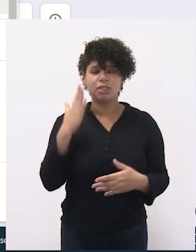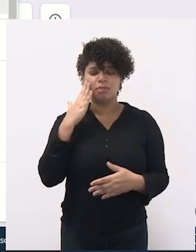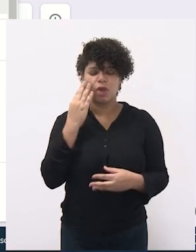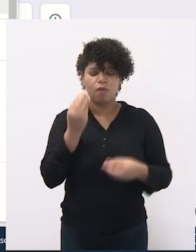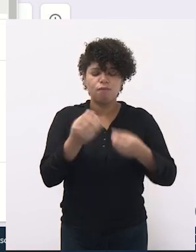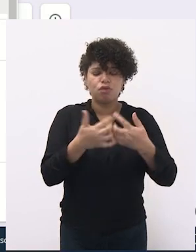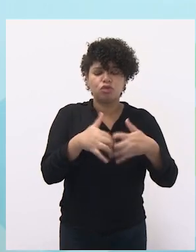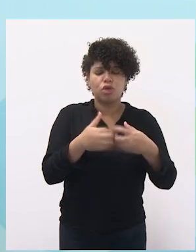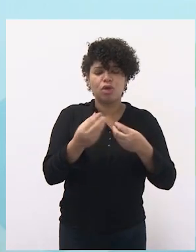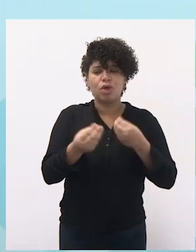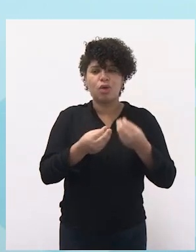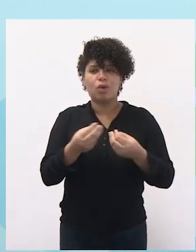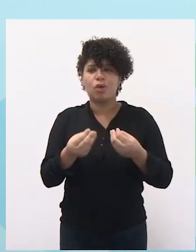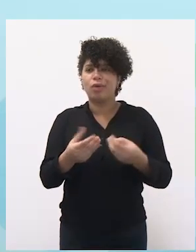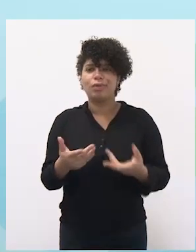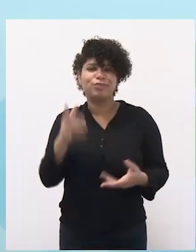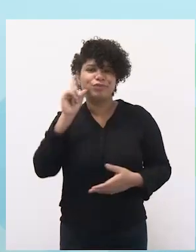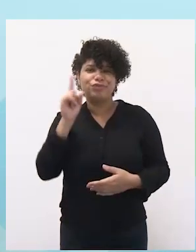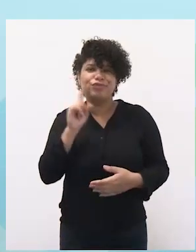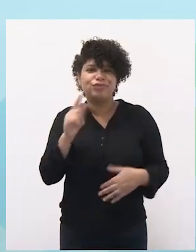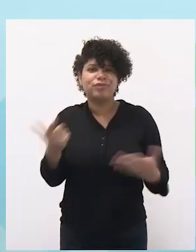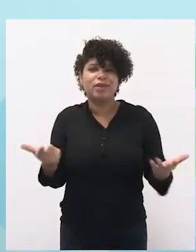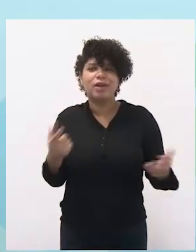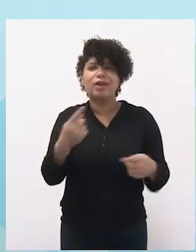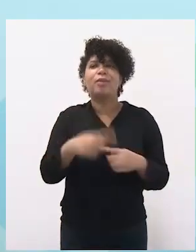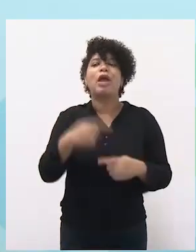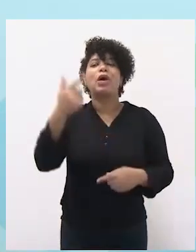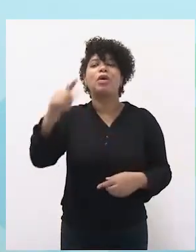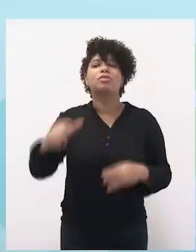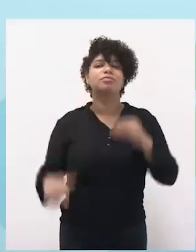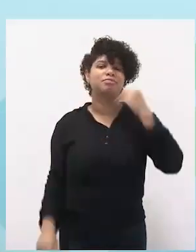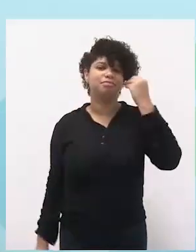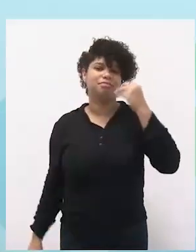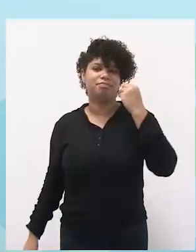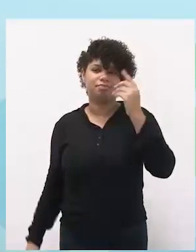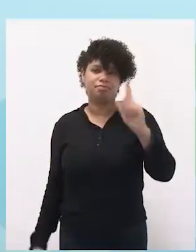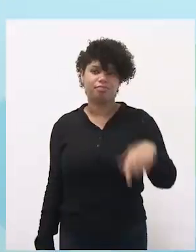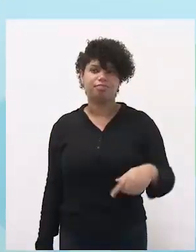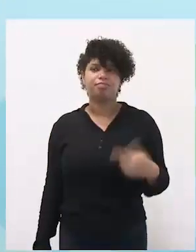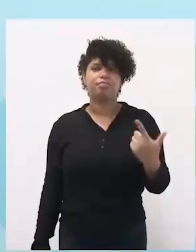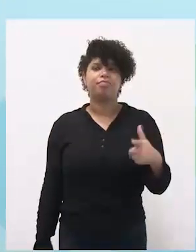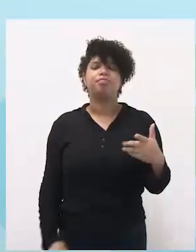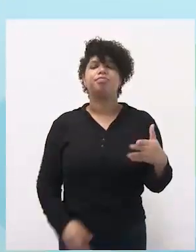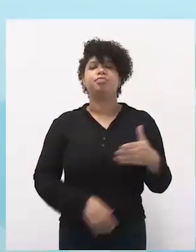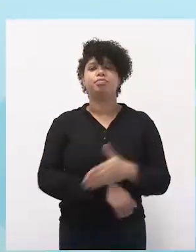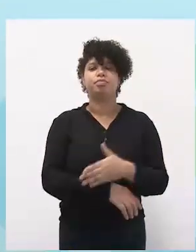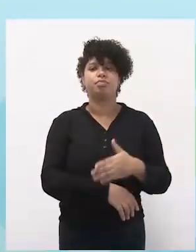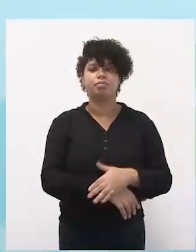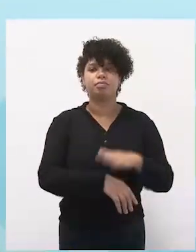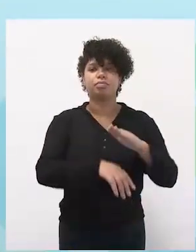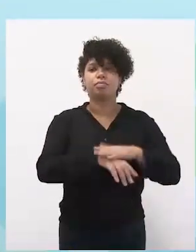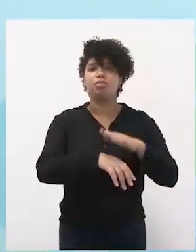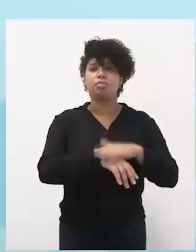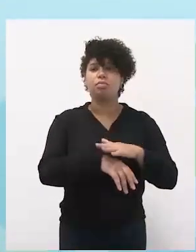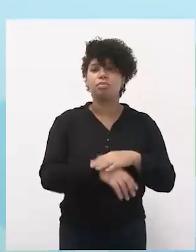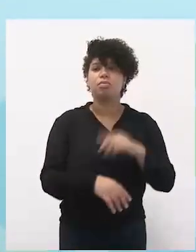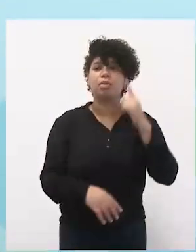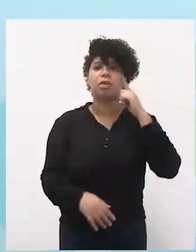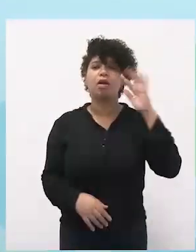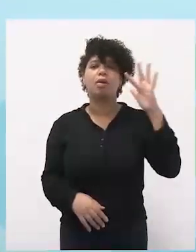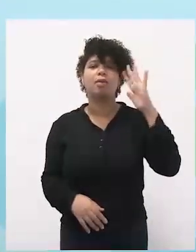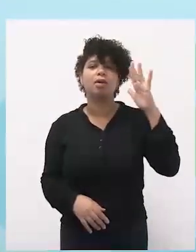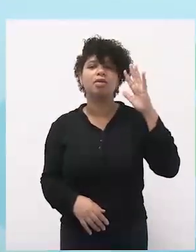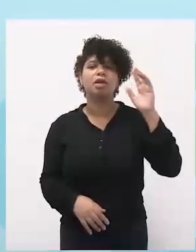não verificarem, porque é outra experiência, né? A gente entrar, mexer, a gente vai pensar de